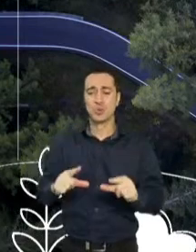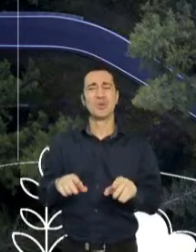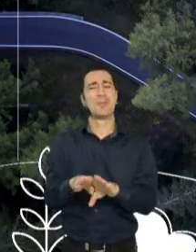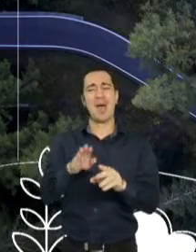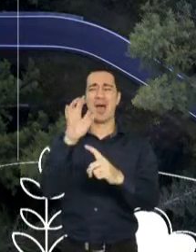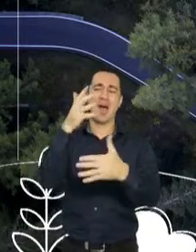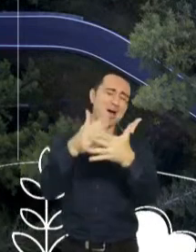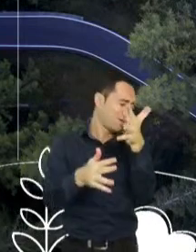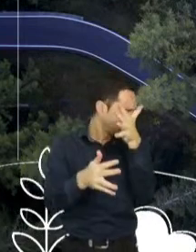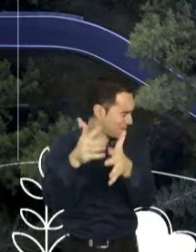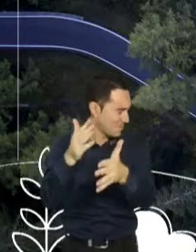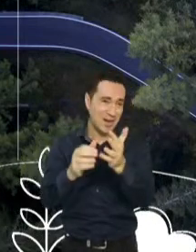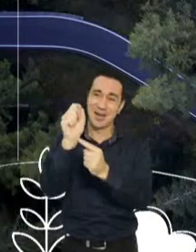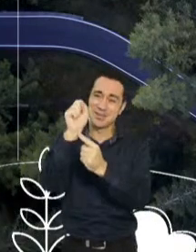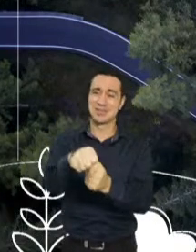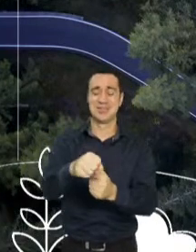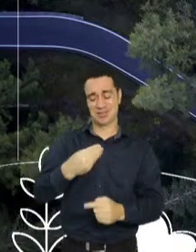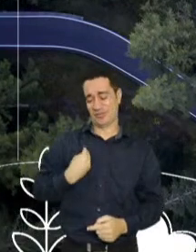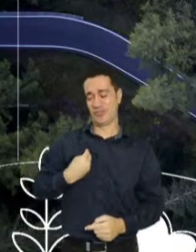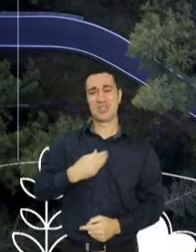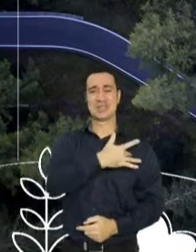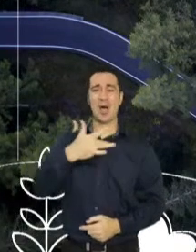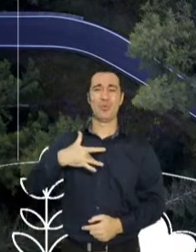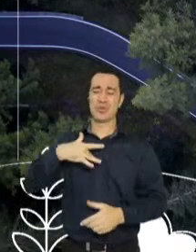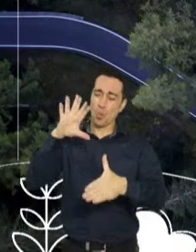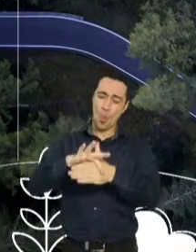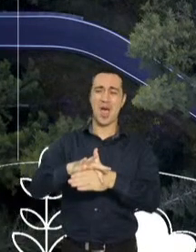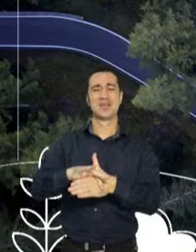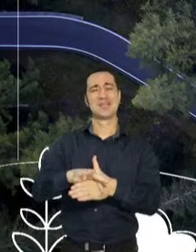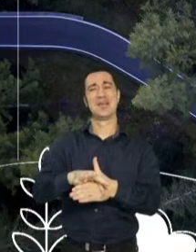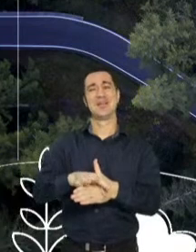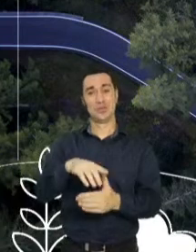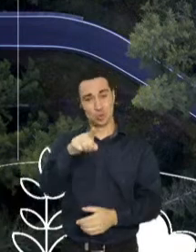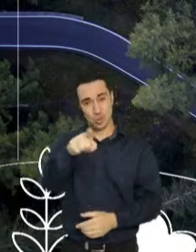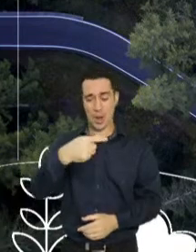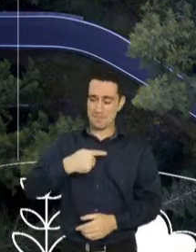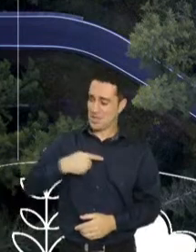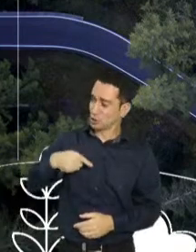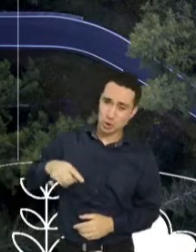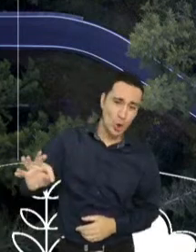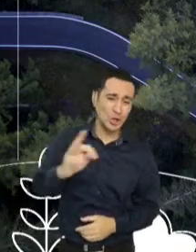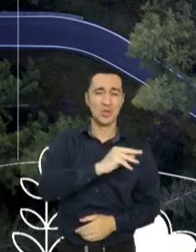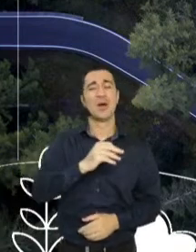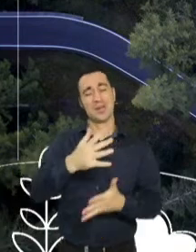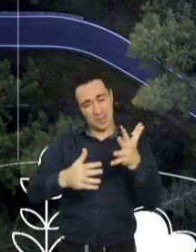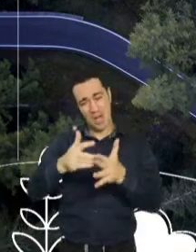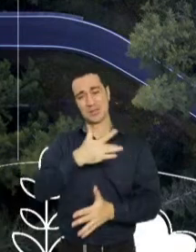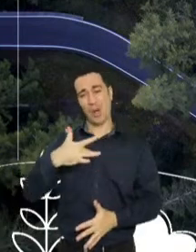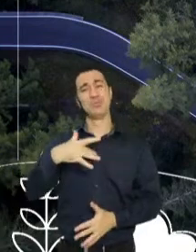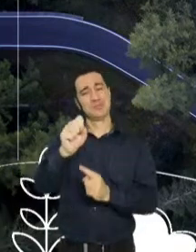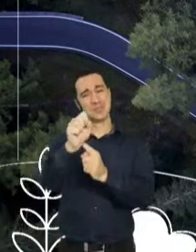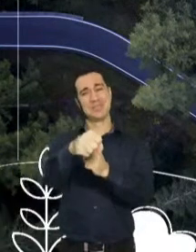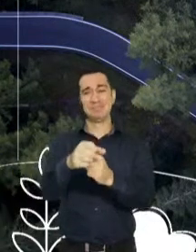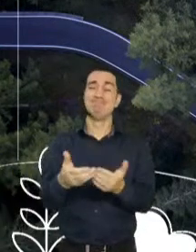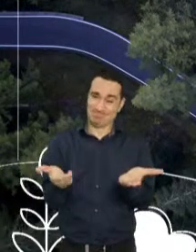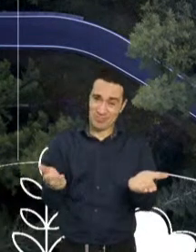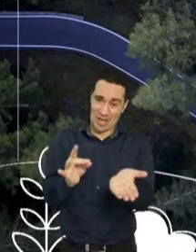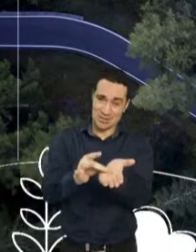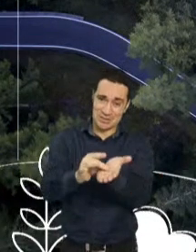impactam diretamente na qualidade de vida e saúde, minha, sua e de todos nós.